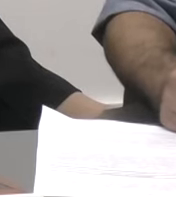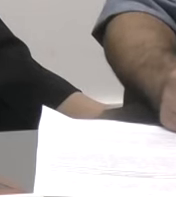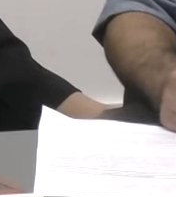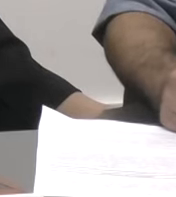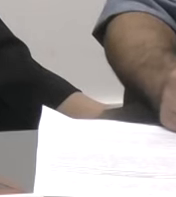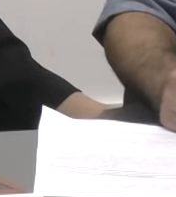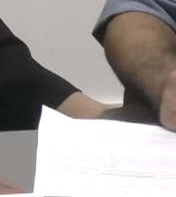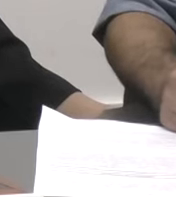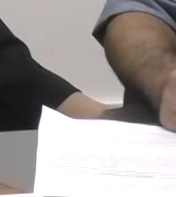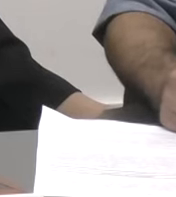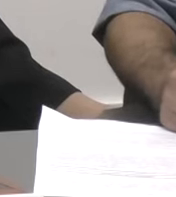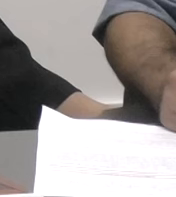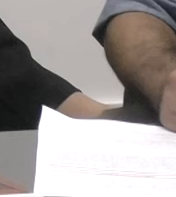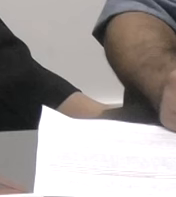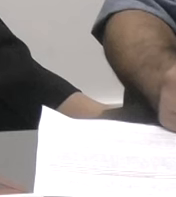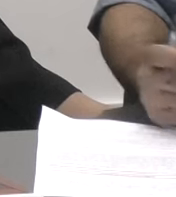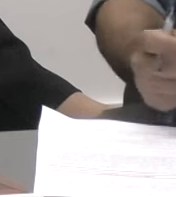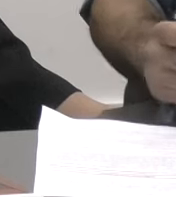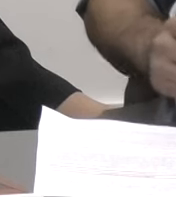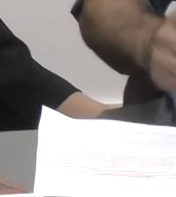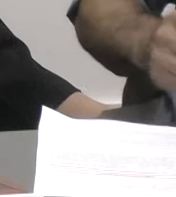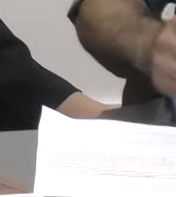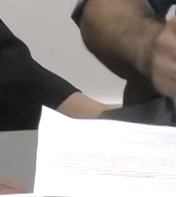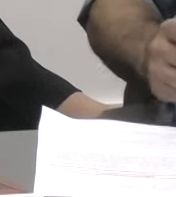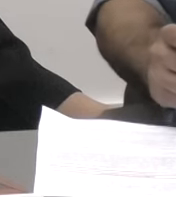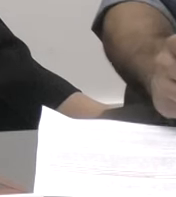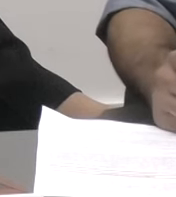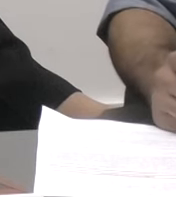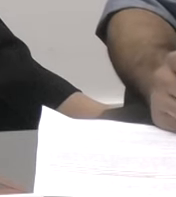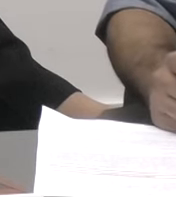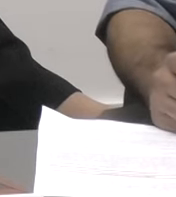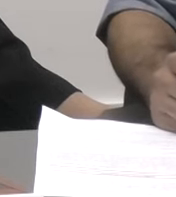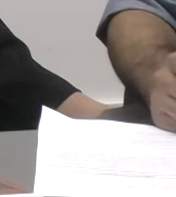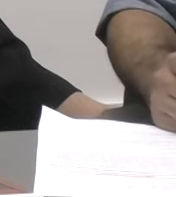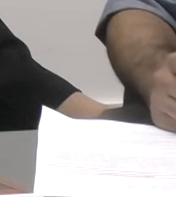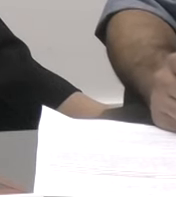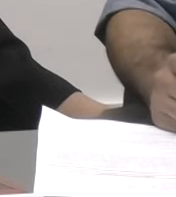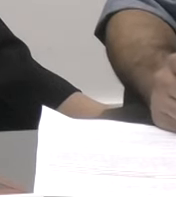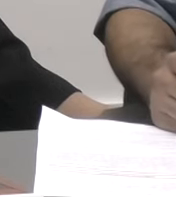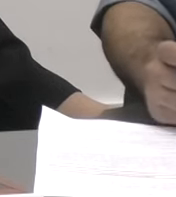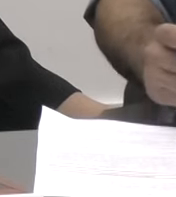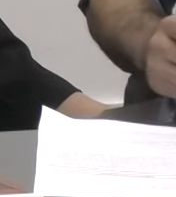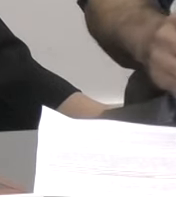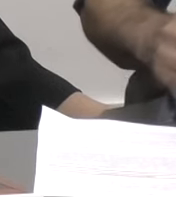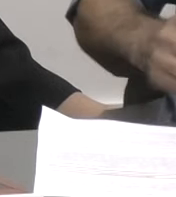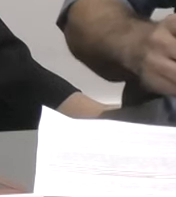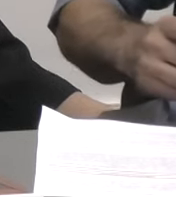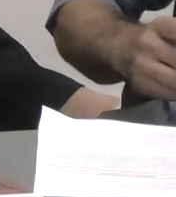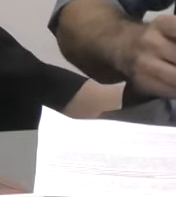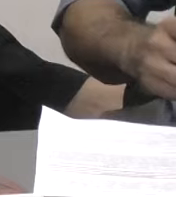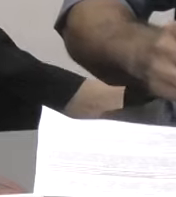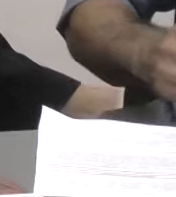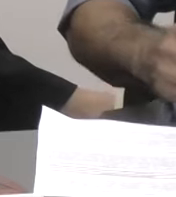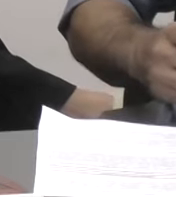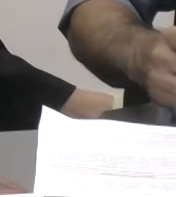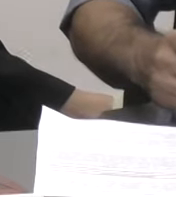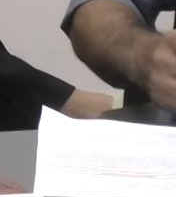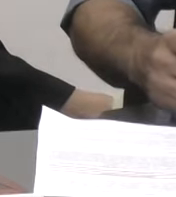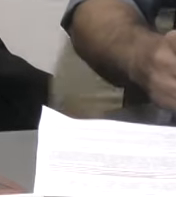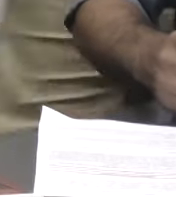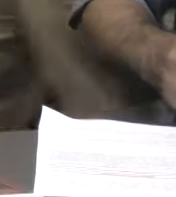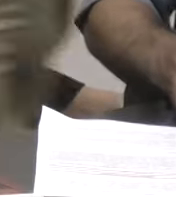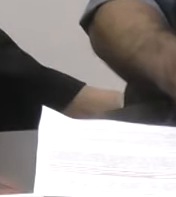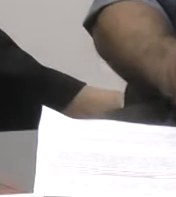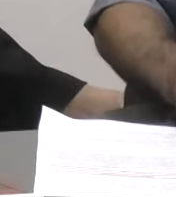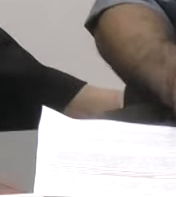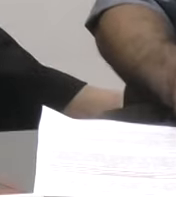que detalha toda a logística reversa. E essa cria um comitê de logística reversa. Mas o comitê vai analisar o quê?